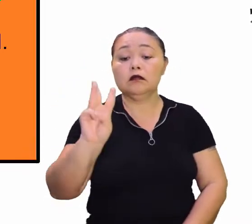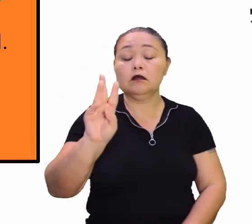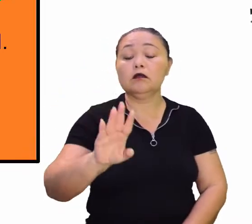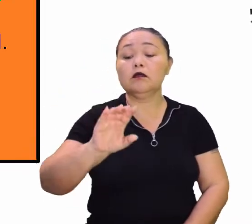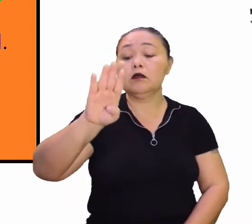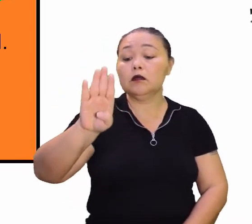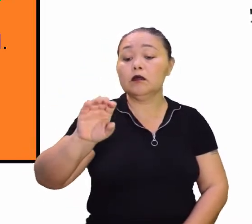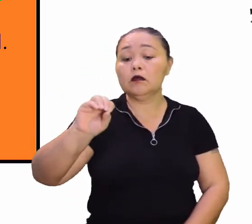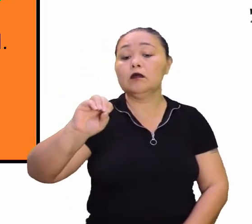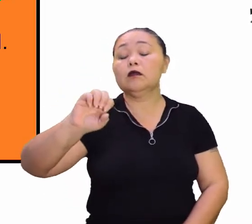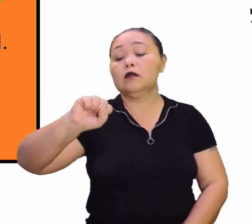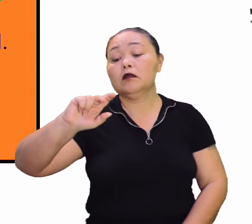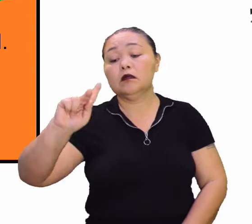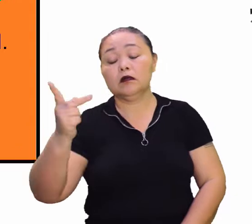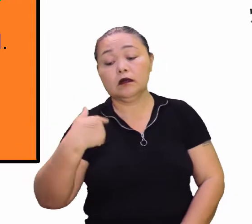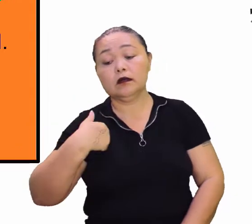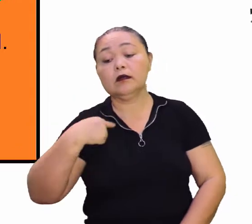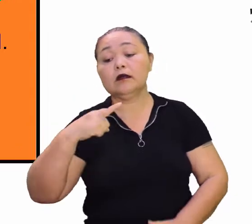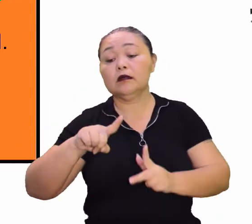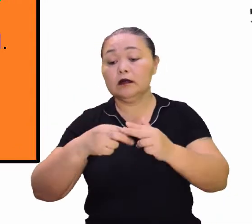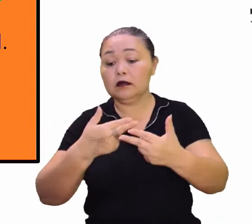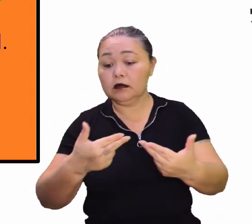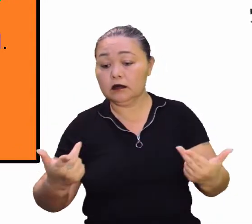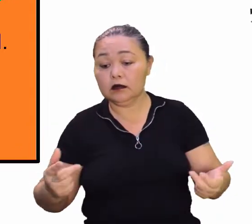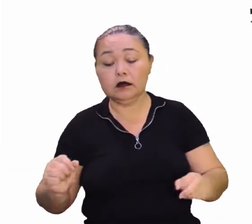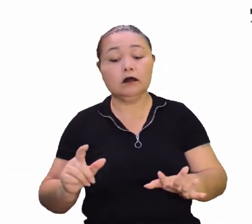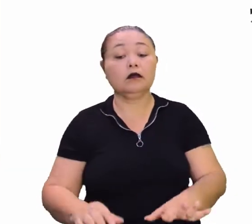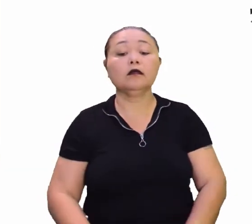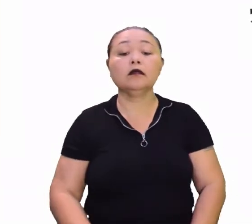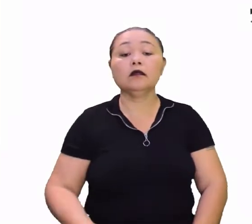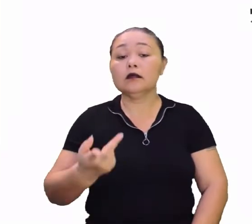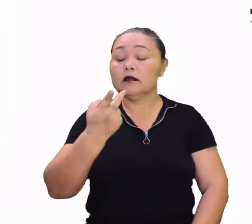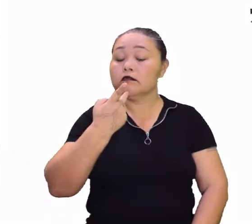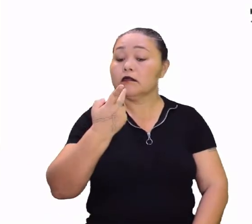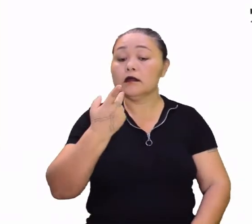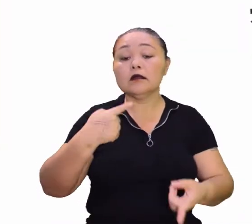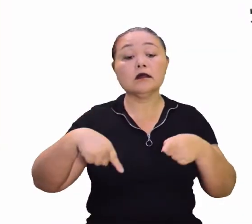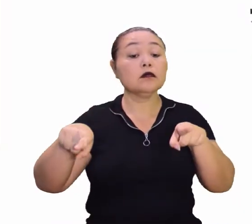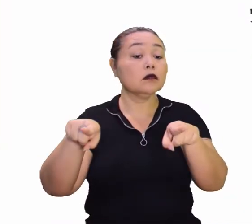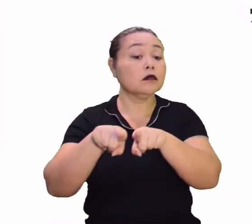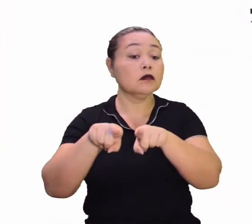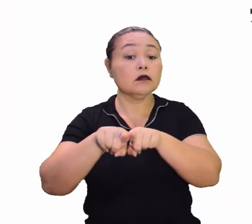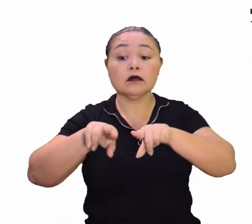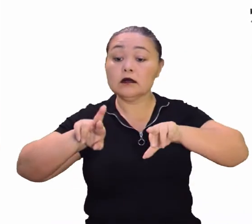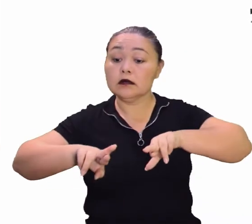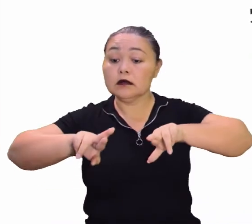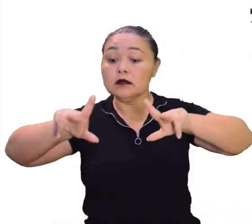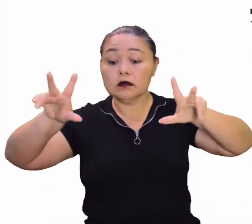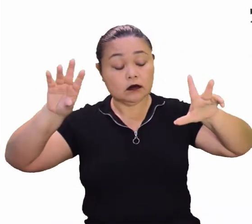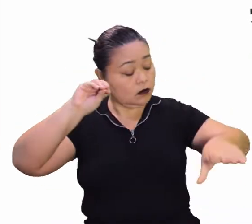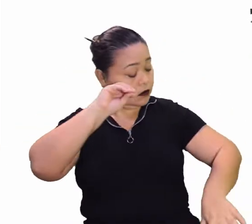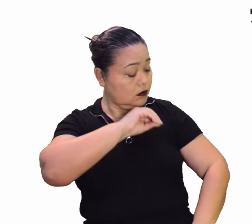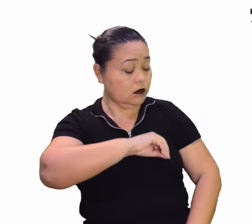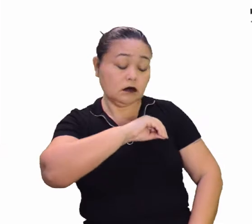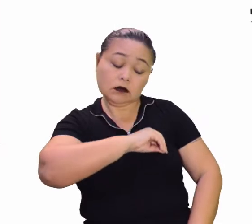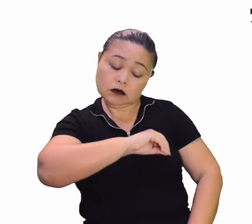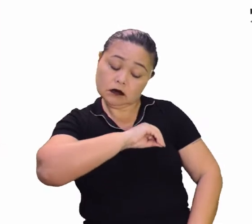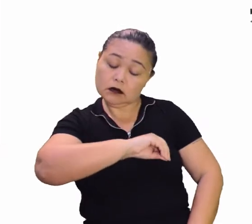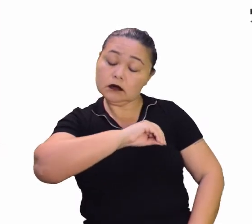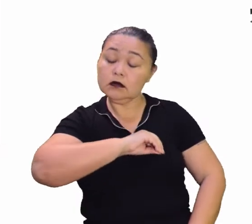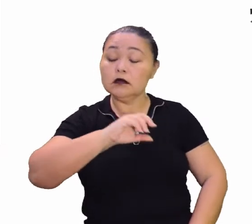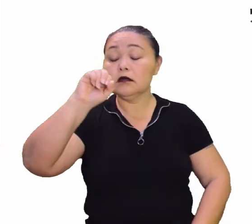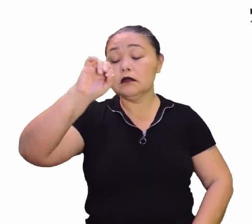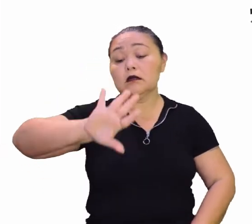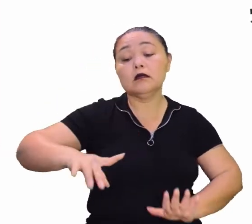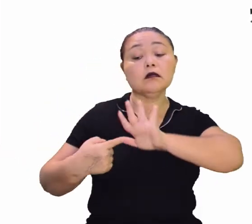que é ferramentas. Beleza? Muito bem. E falamos sobre a questão também das diferenças salariais, apresentamos essa